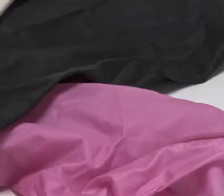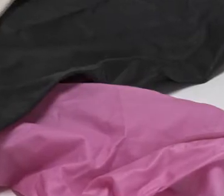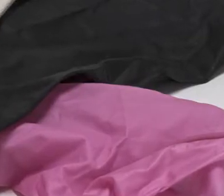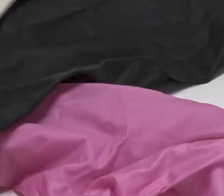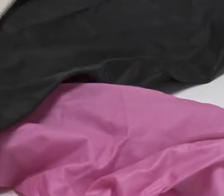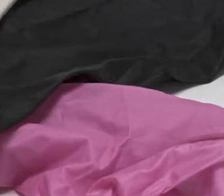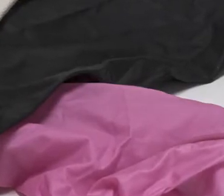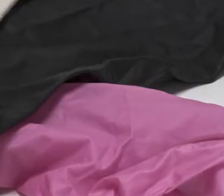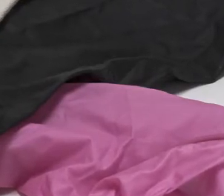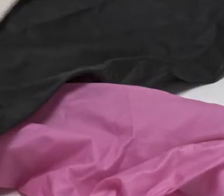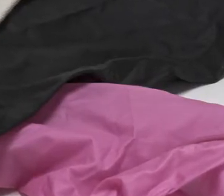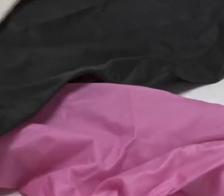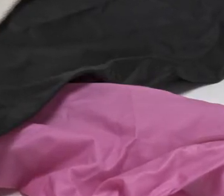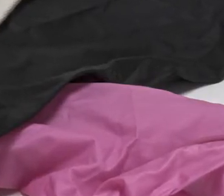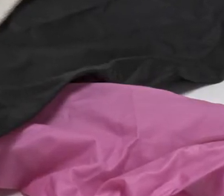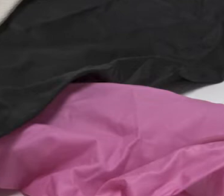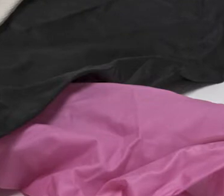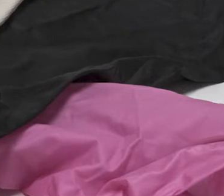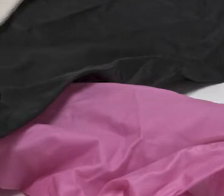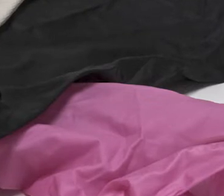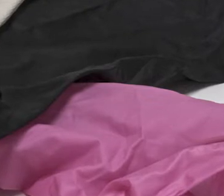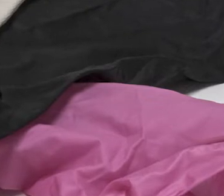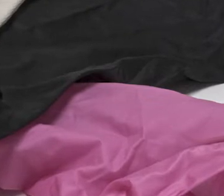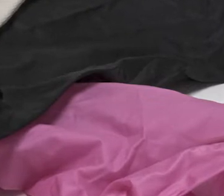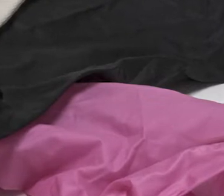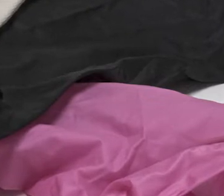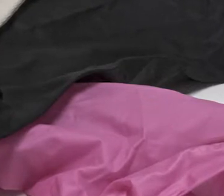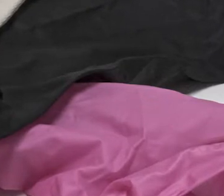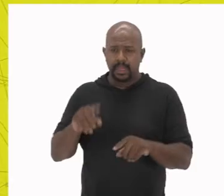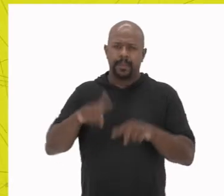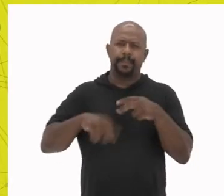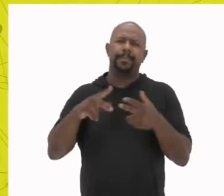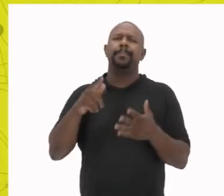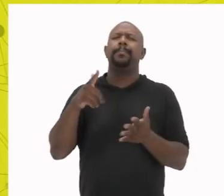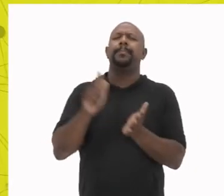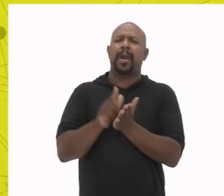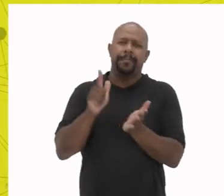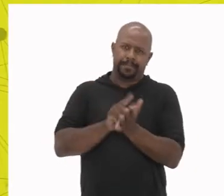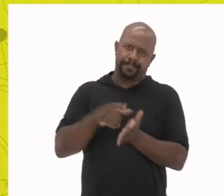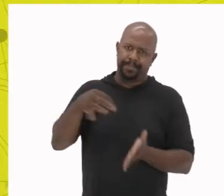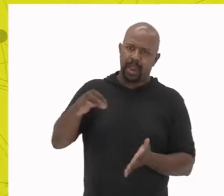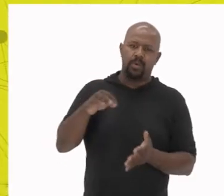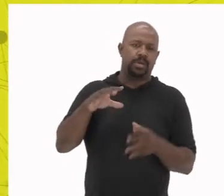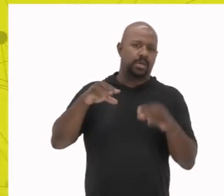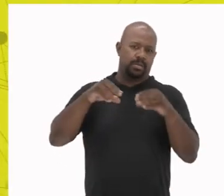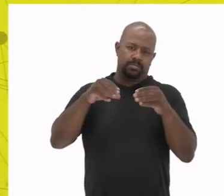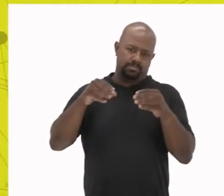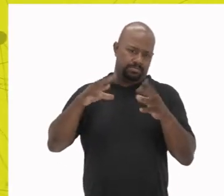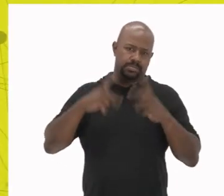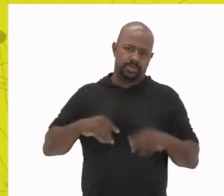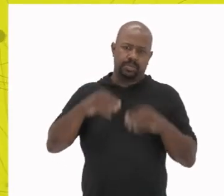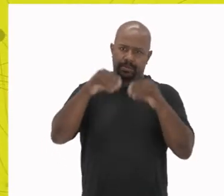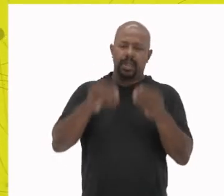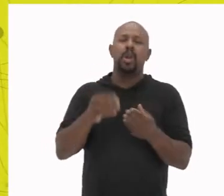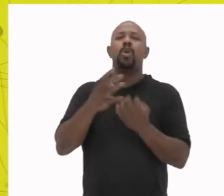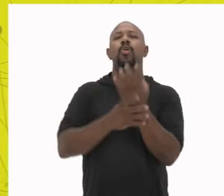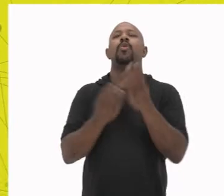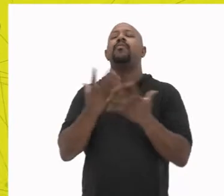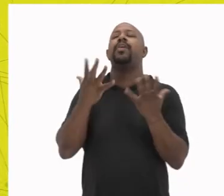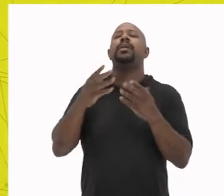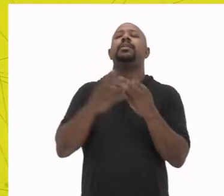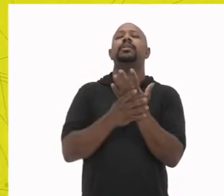de luvas nas cores azul, rosa, roxa, branca, laranja e preta. Para manuseio de obras em papel que não estão